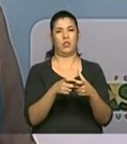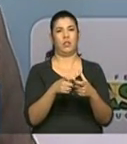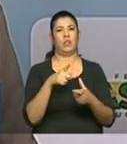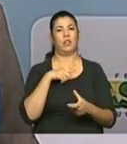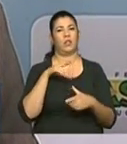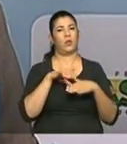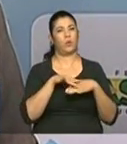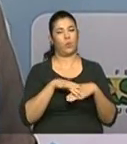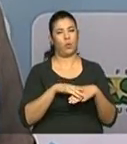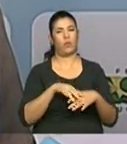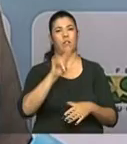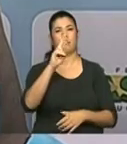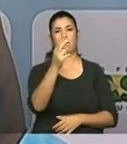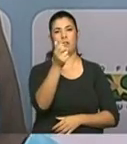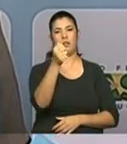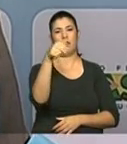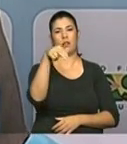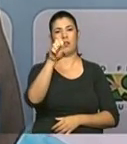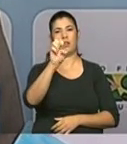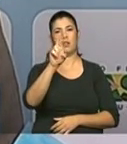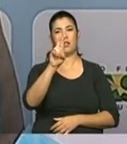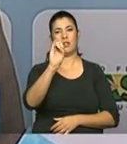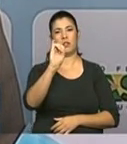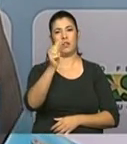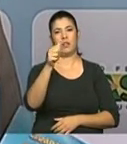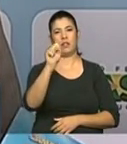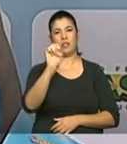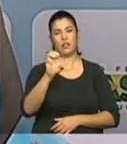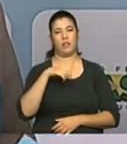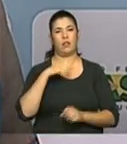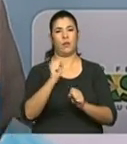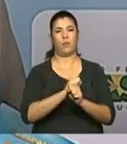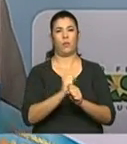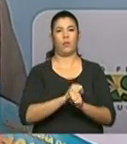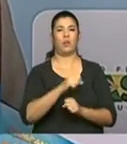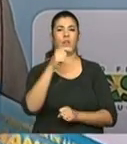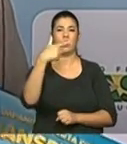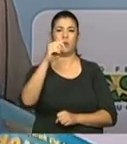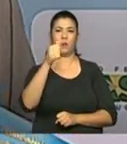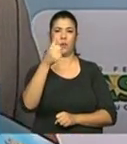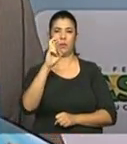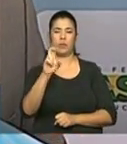Comprometido com a erradicação da hanseníase. O que aconteceu? Por que nós conseguimos chegar a